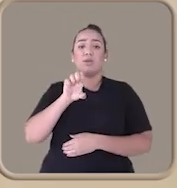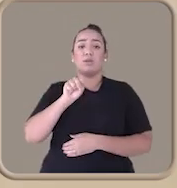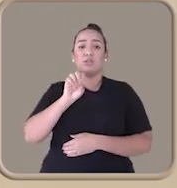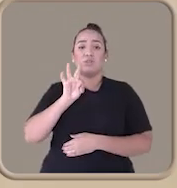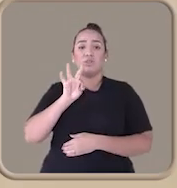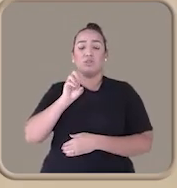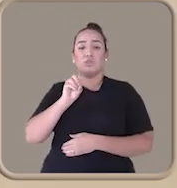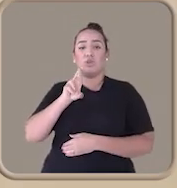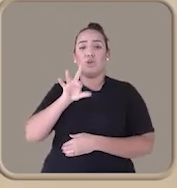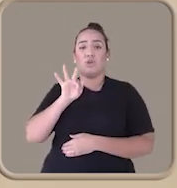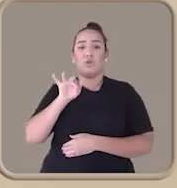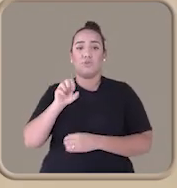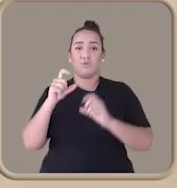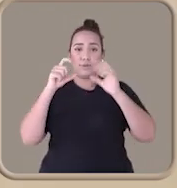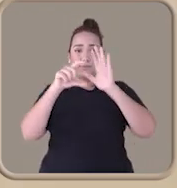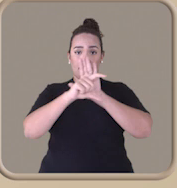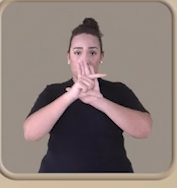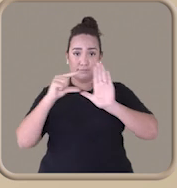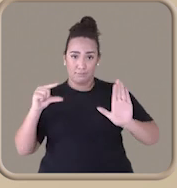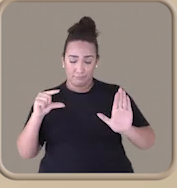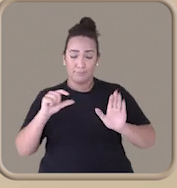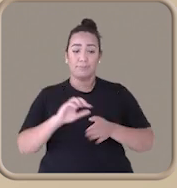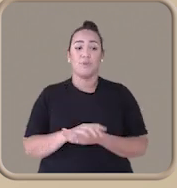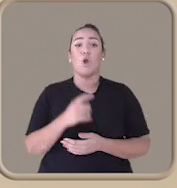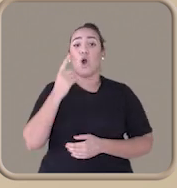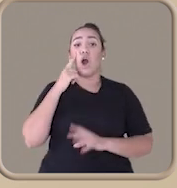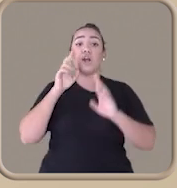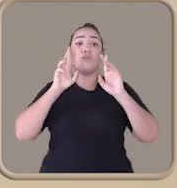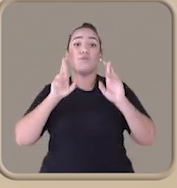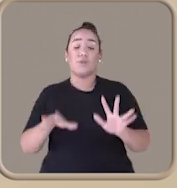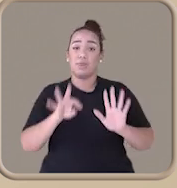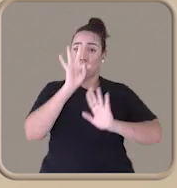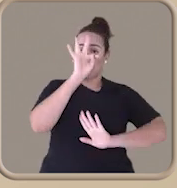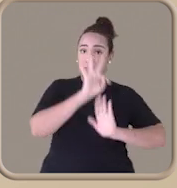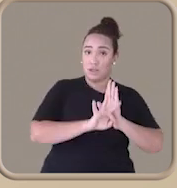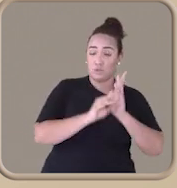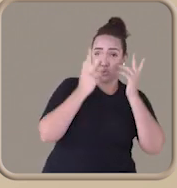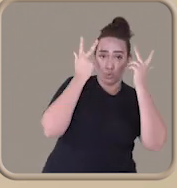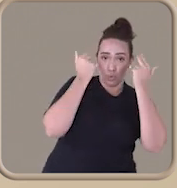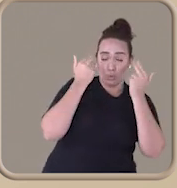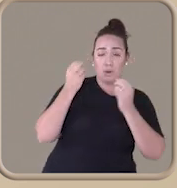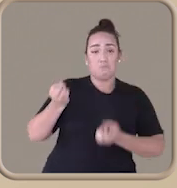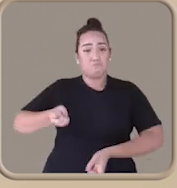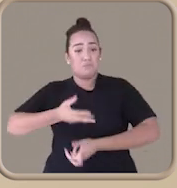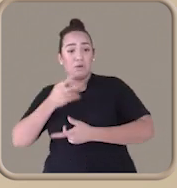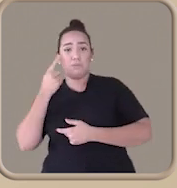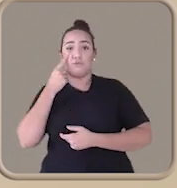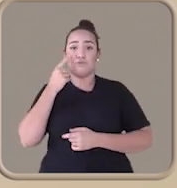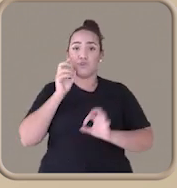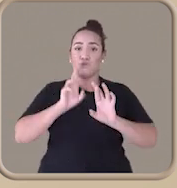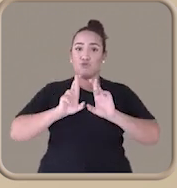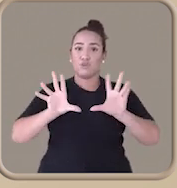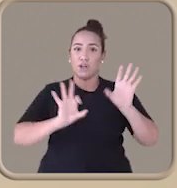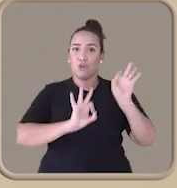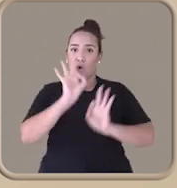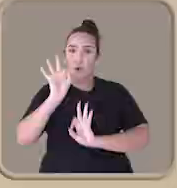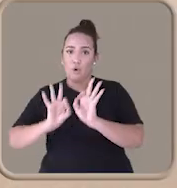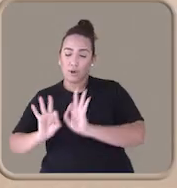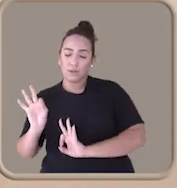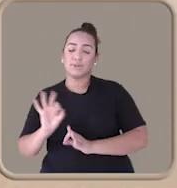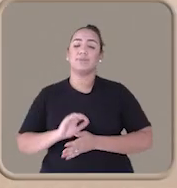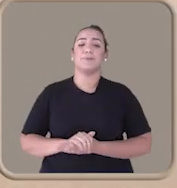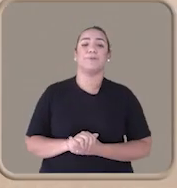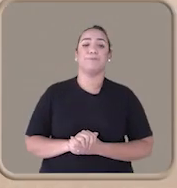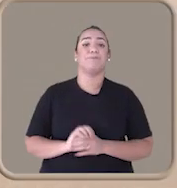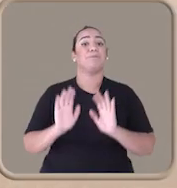um texto comum e um poema. Eles se organizam de uma maneira bem diferente no espaço de uma página, certo?